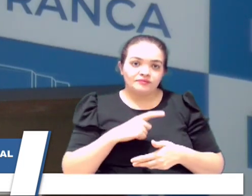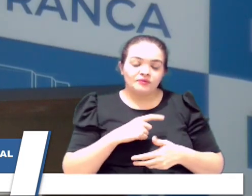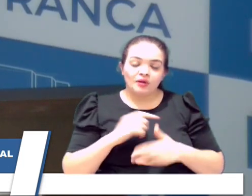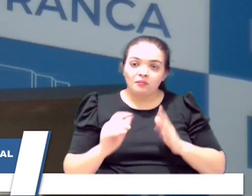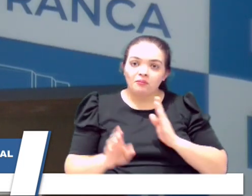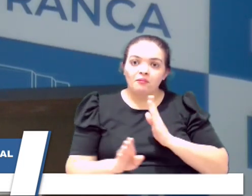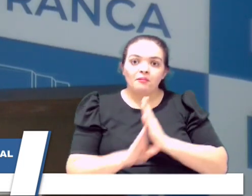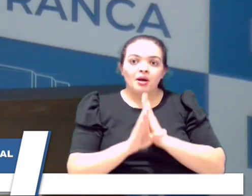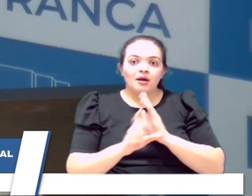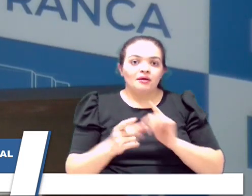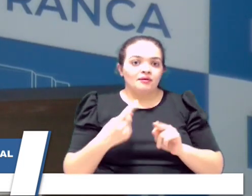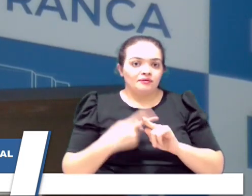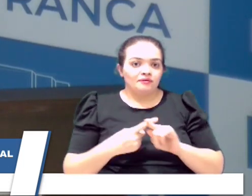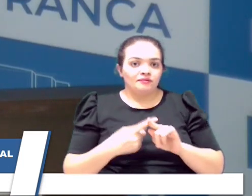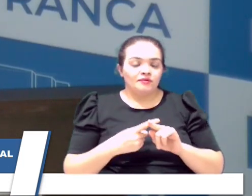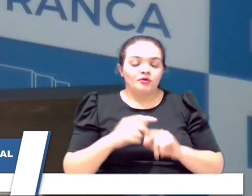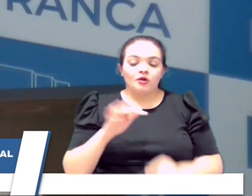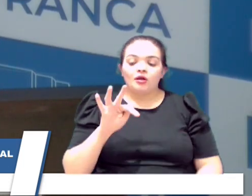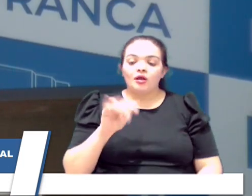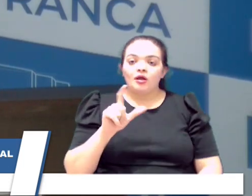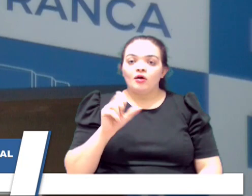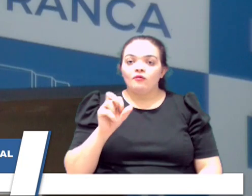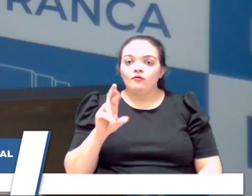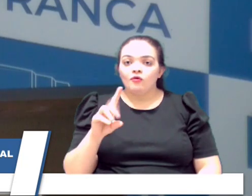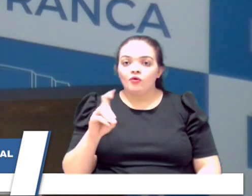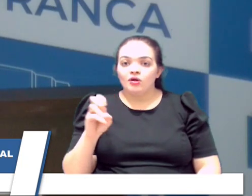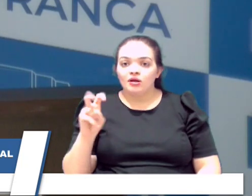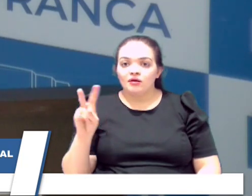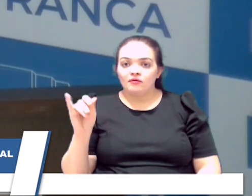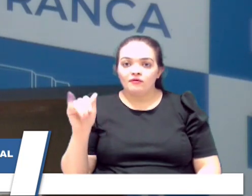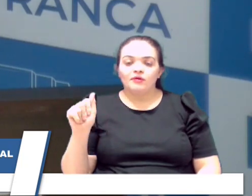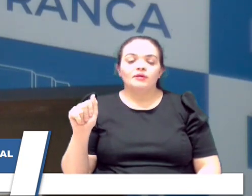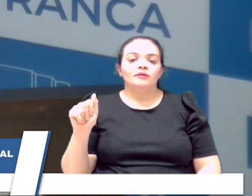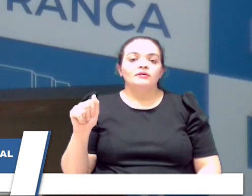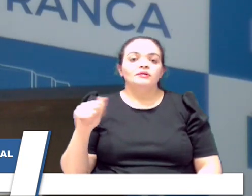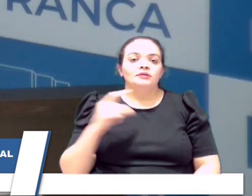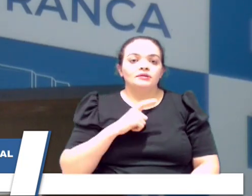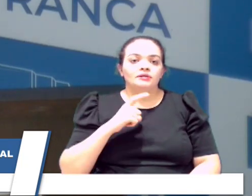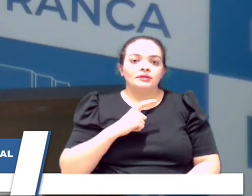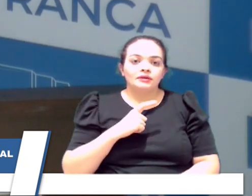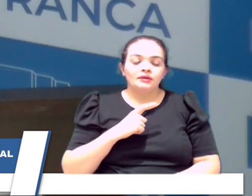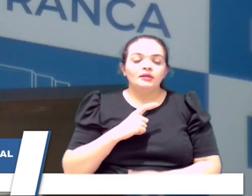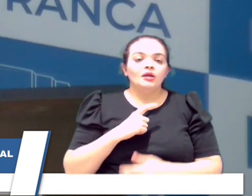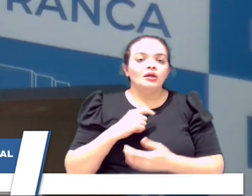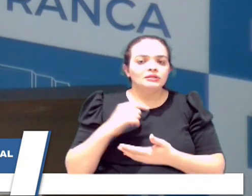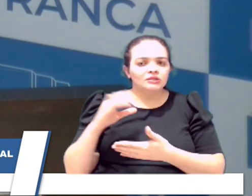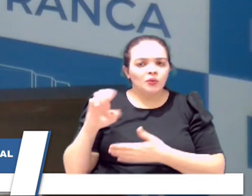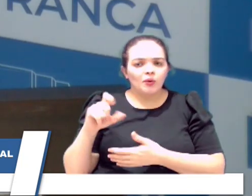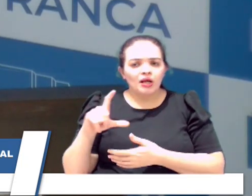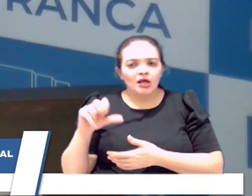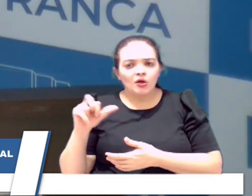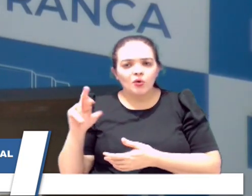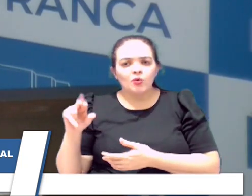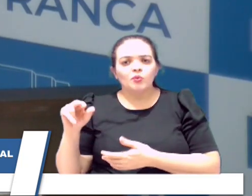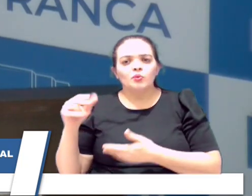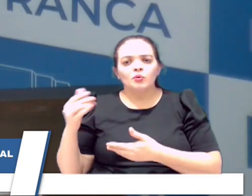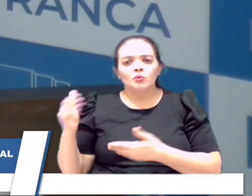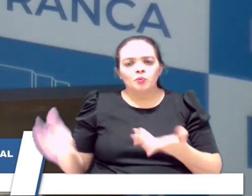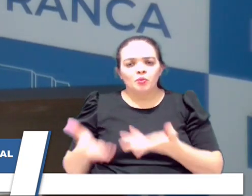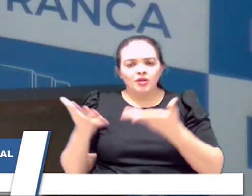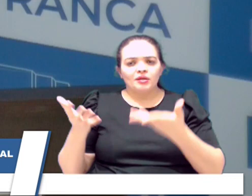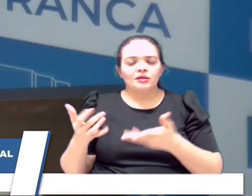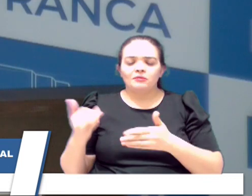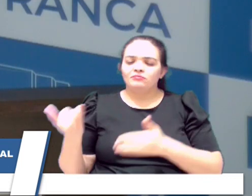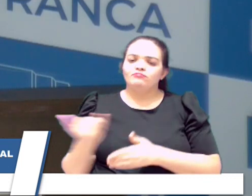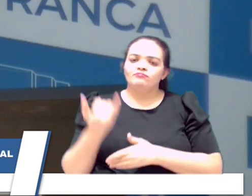isso por conta da Flor da Vida, por conta também da autonomia que o Enor sempre deu para a gente, né, ali dentro. Eu acho que isso é uma coisa muito importante de